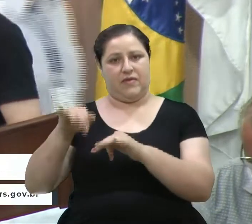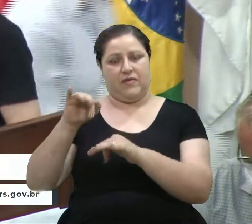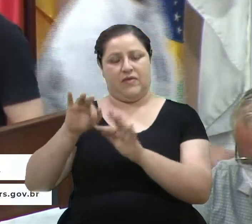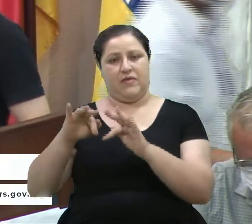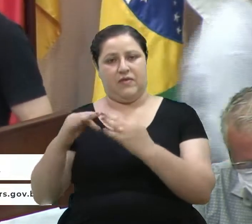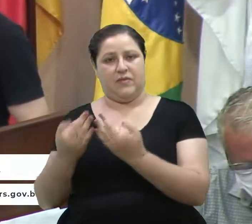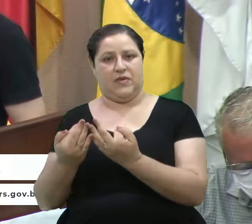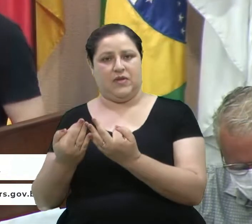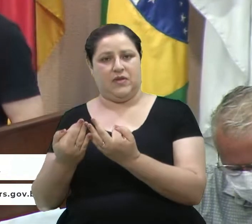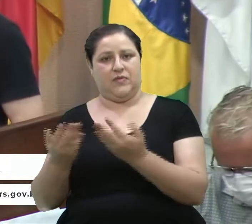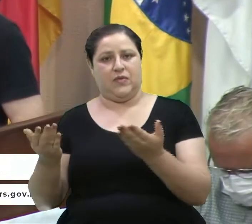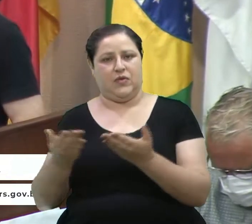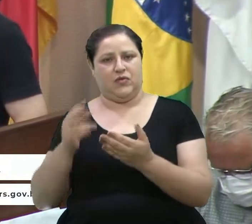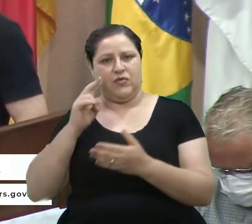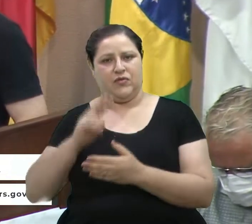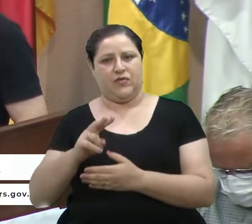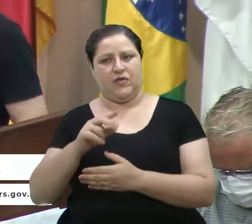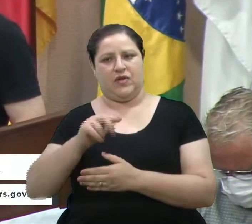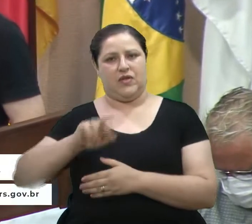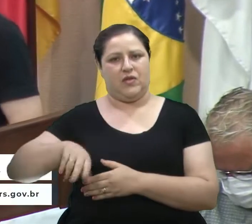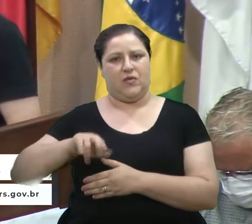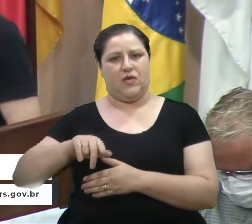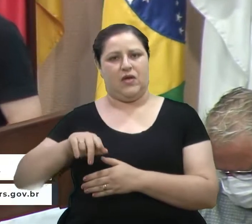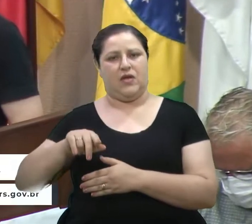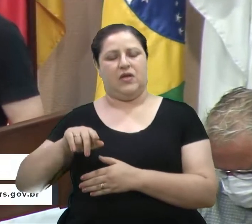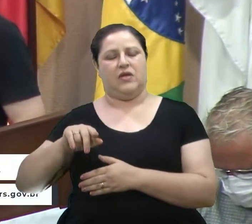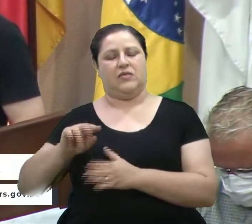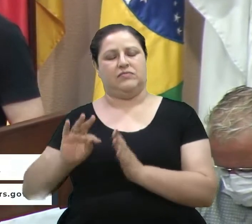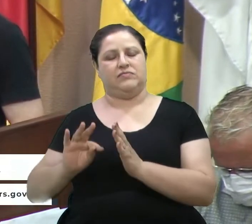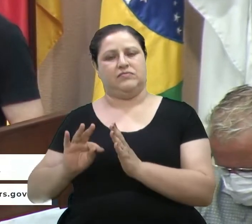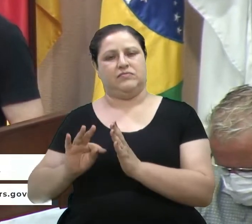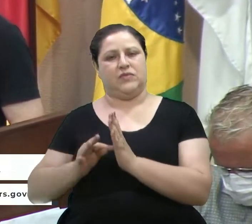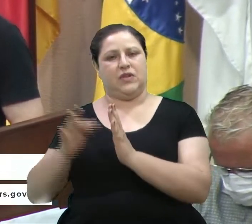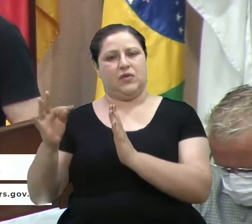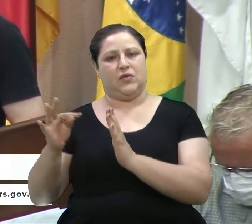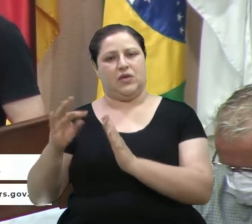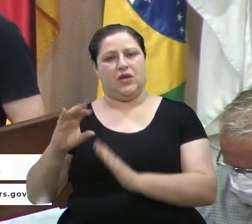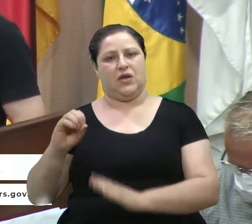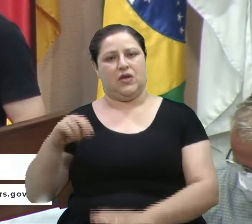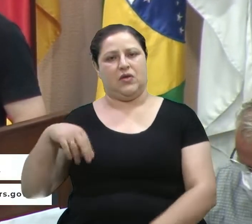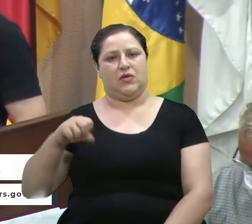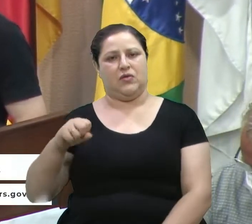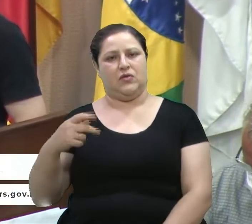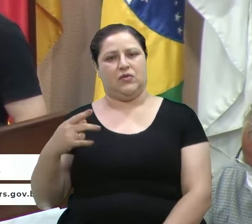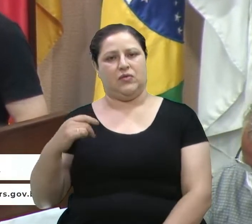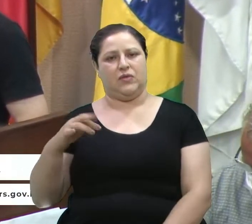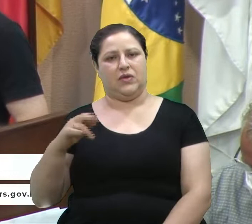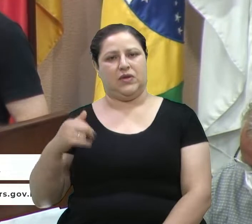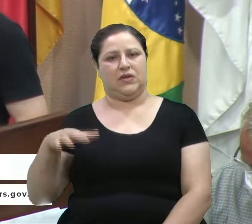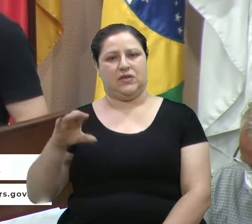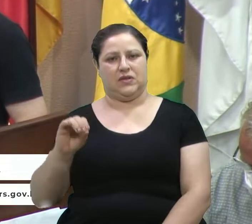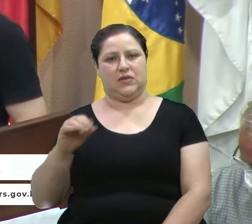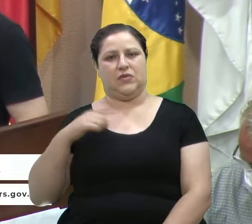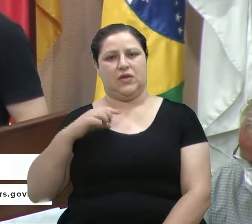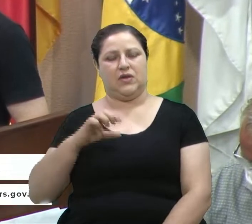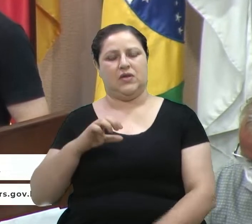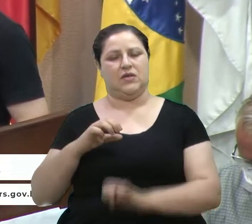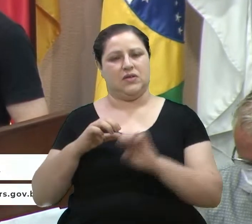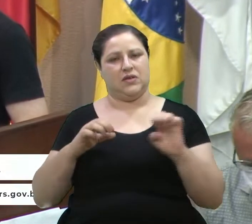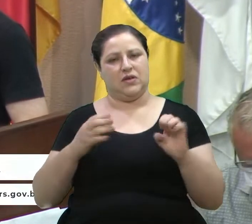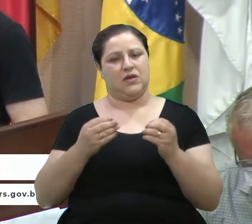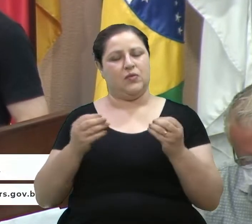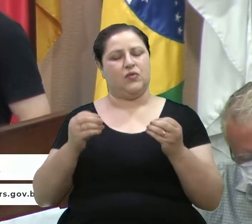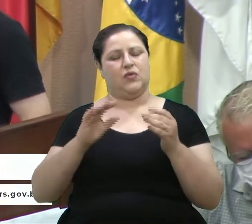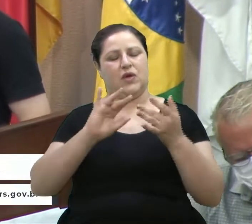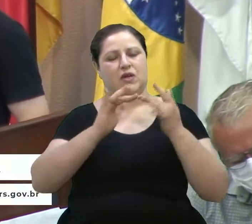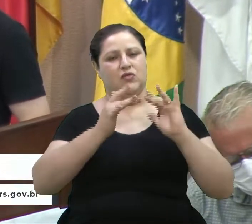é teoria da conspiração, a gente está vendo na prática como funciona, e a esquerda é muito articulada nessa parte, né? A gente está